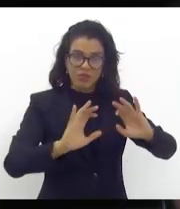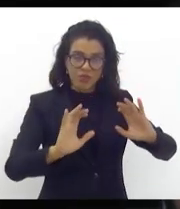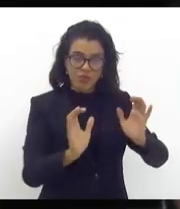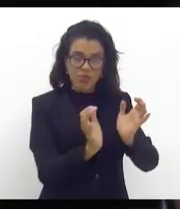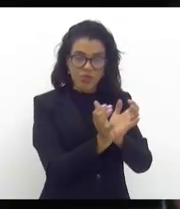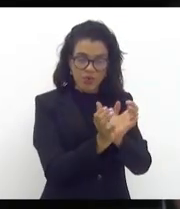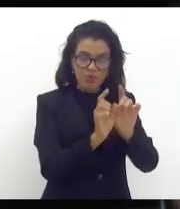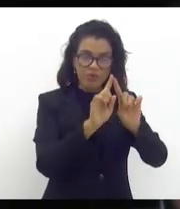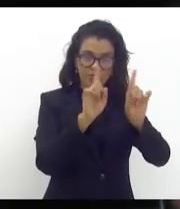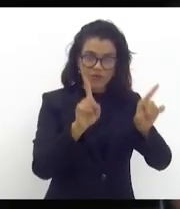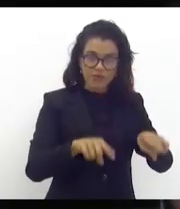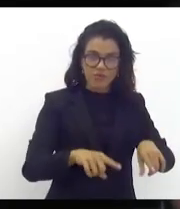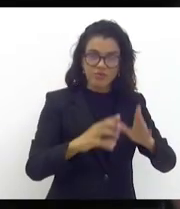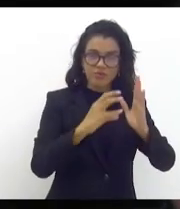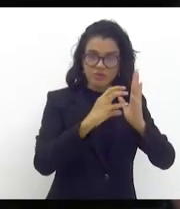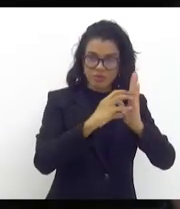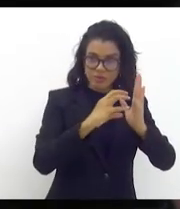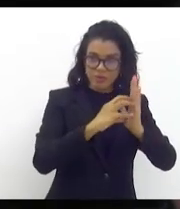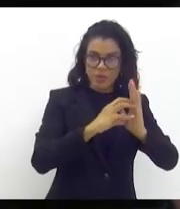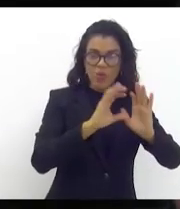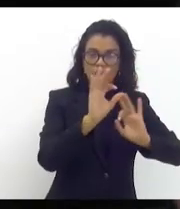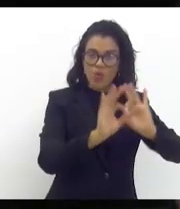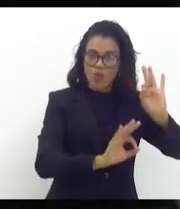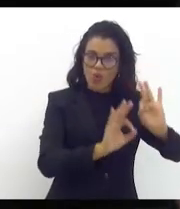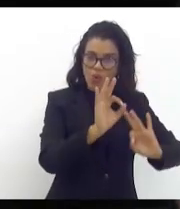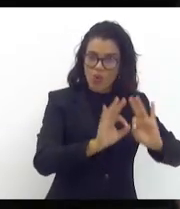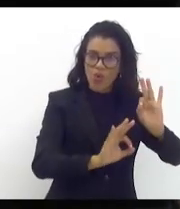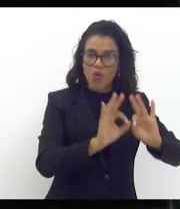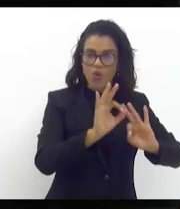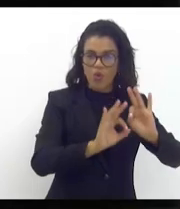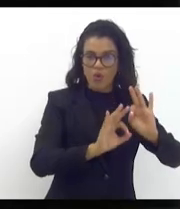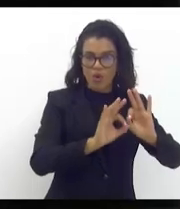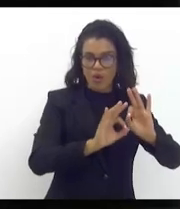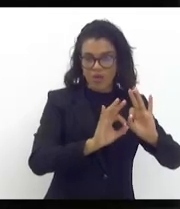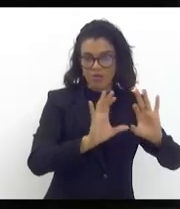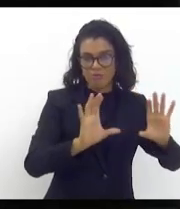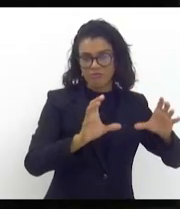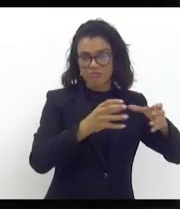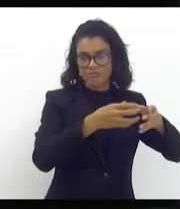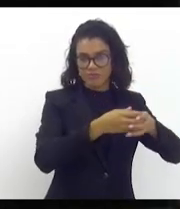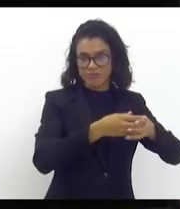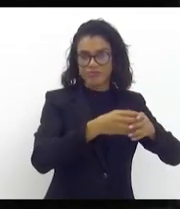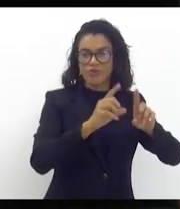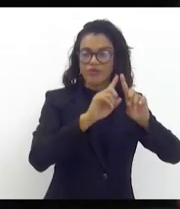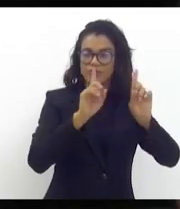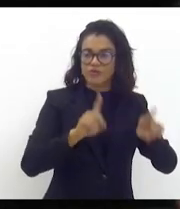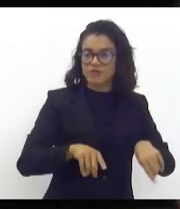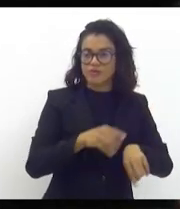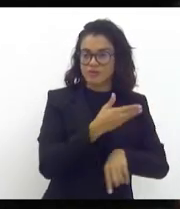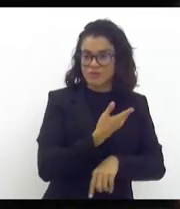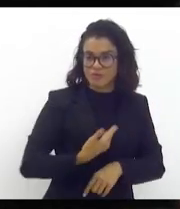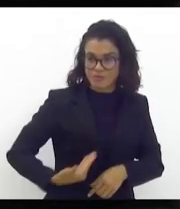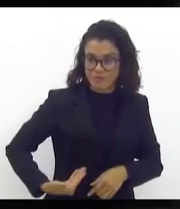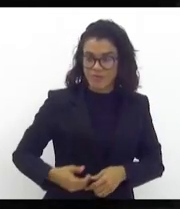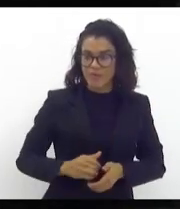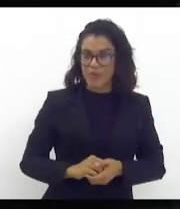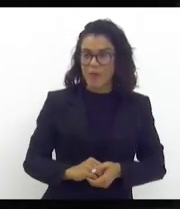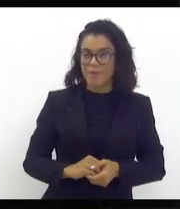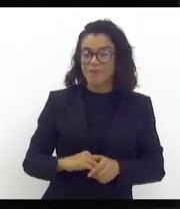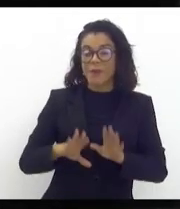de servidores, por uma organização classista dos servidores públicos, mas